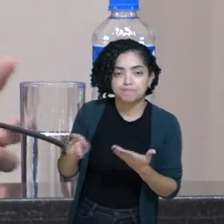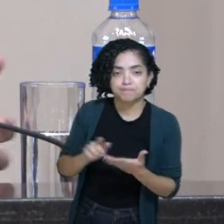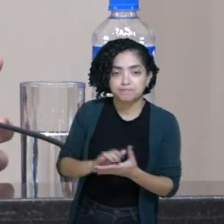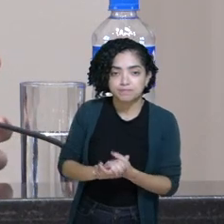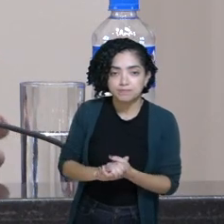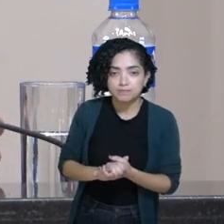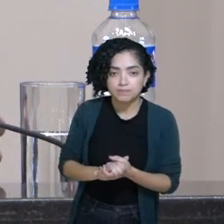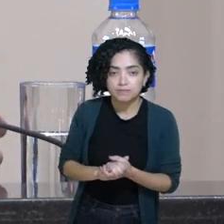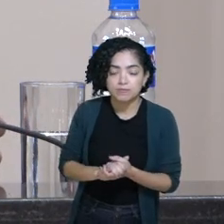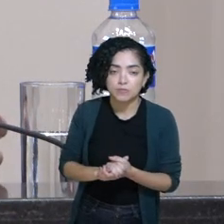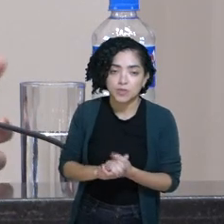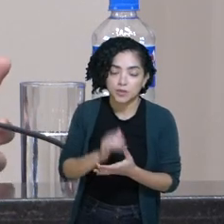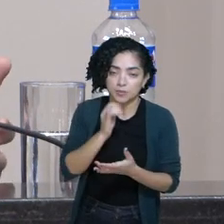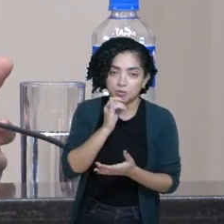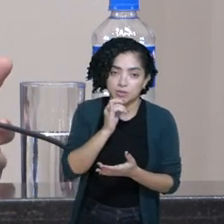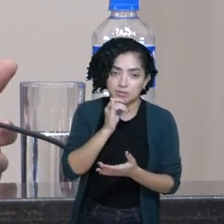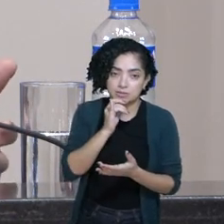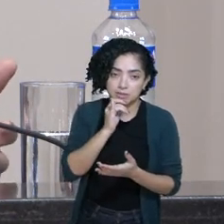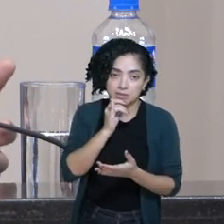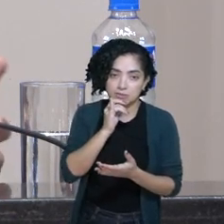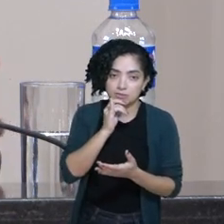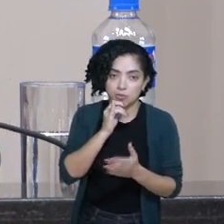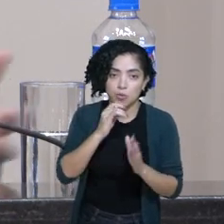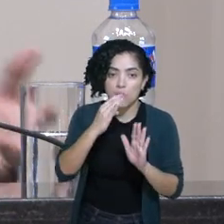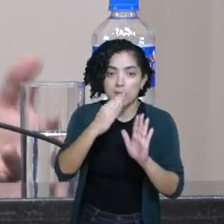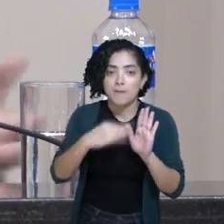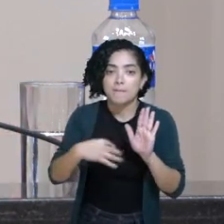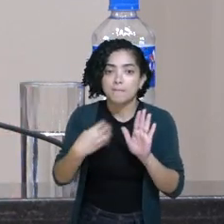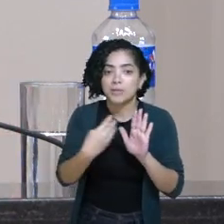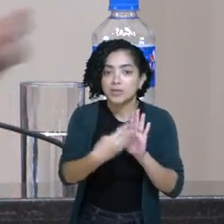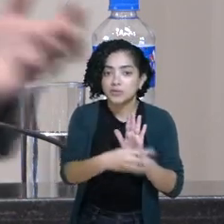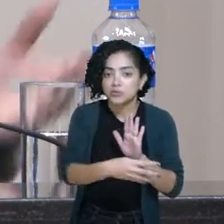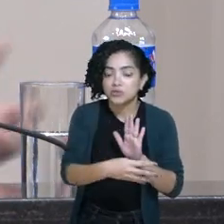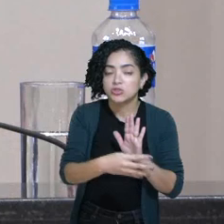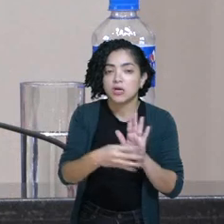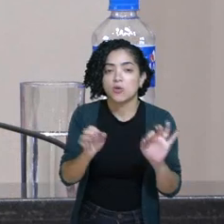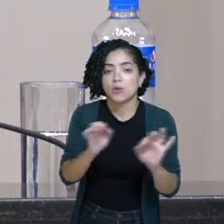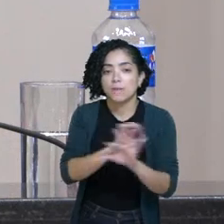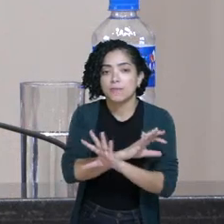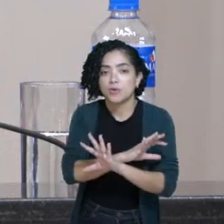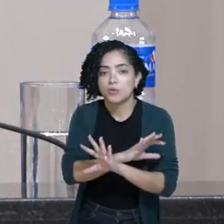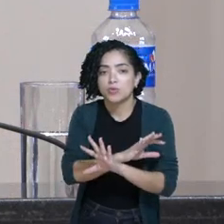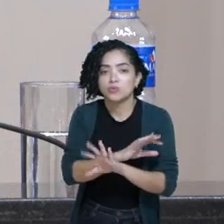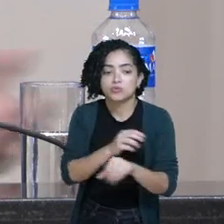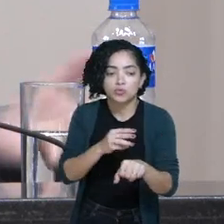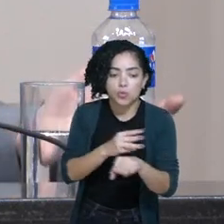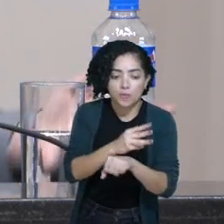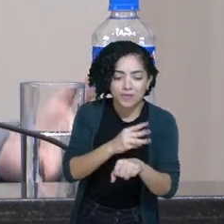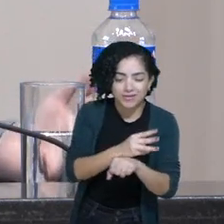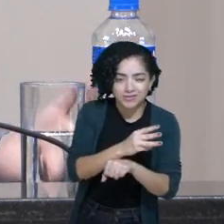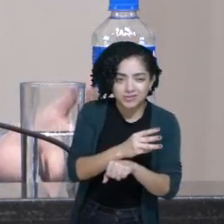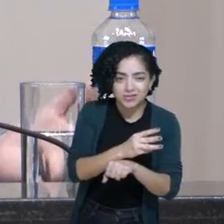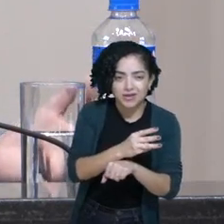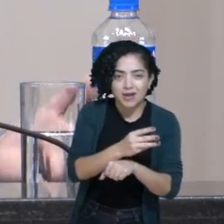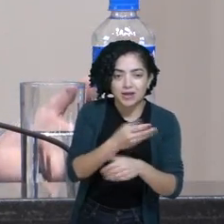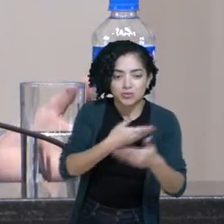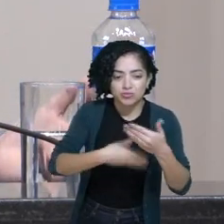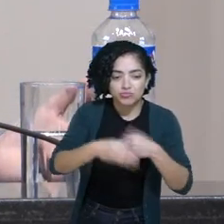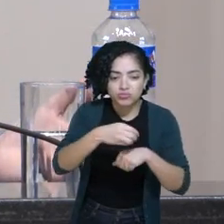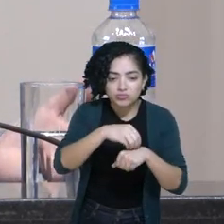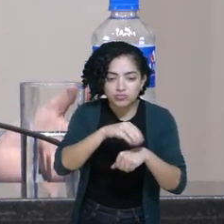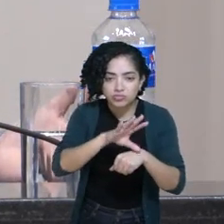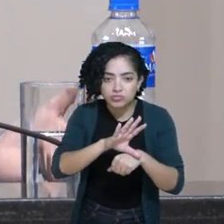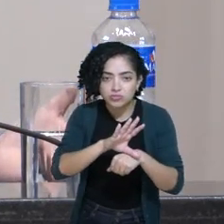tomem por exemplo planos de aula prontos compartilhados em redes de WhatsApp e simplesmente vão e apliquem